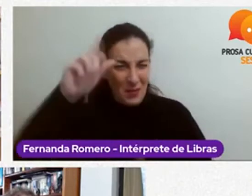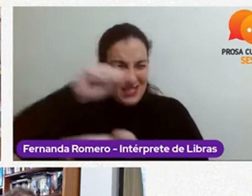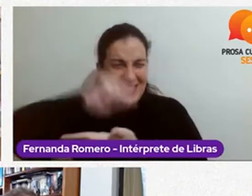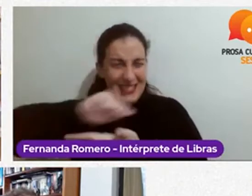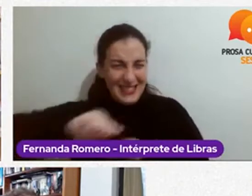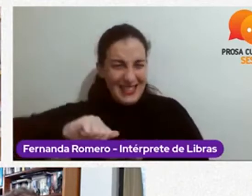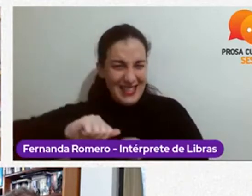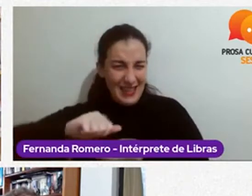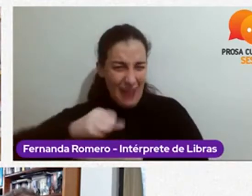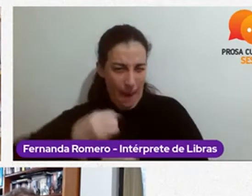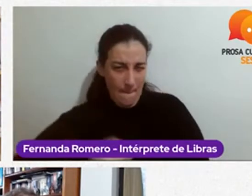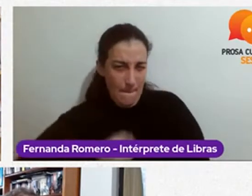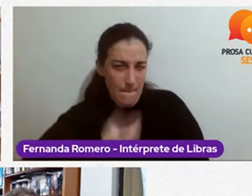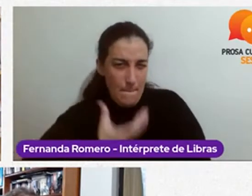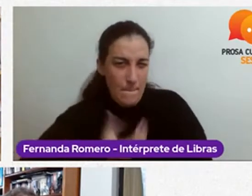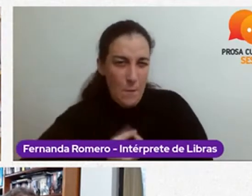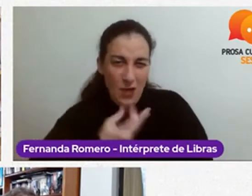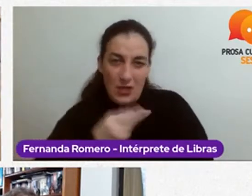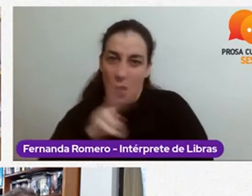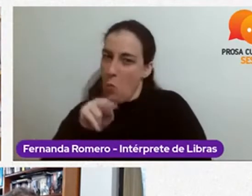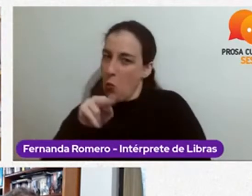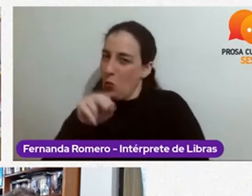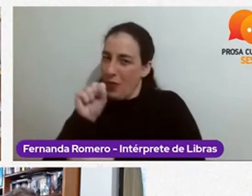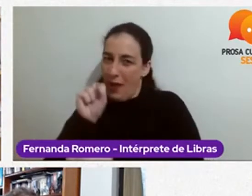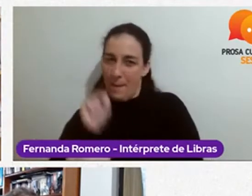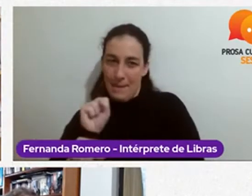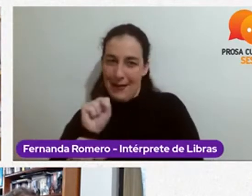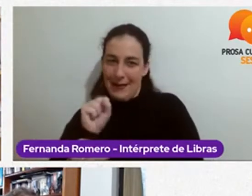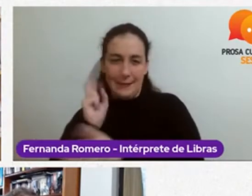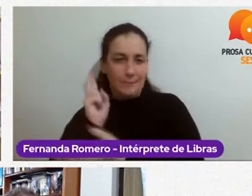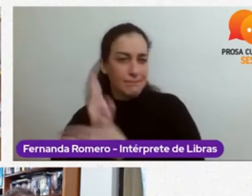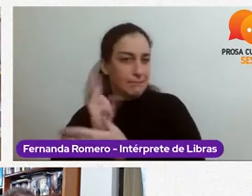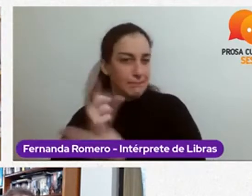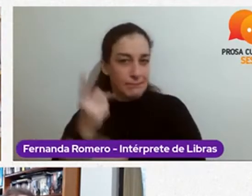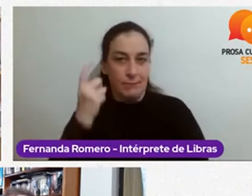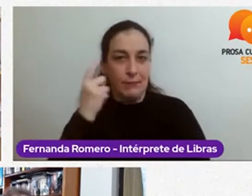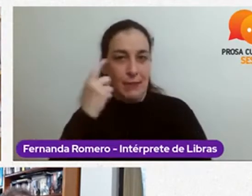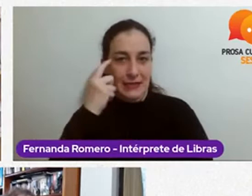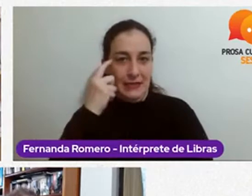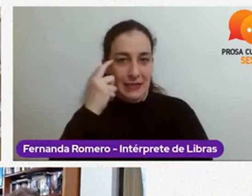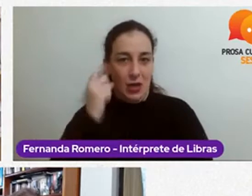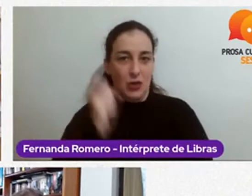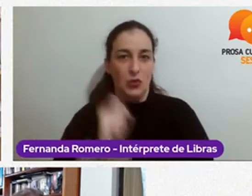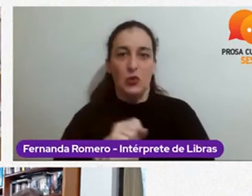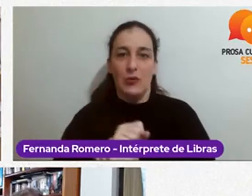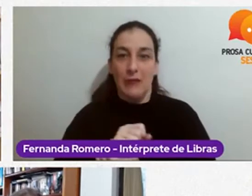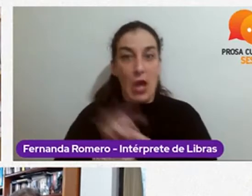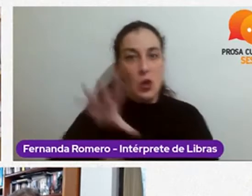da poesia, isso não para, né? A gente está sempre pensando, e ouve uma coisa e